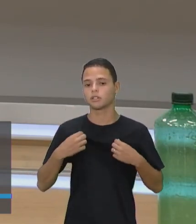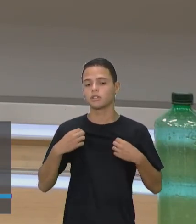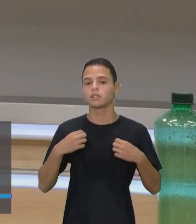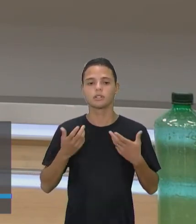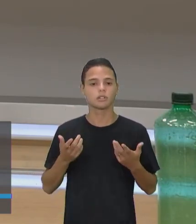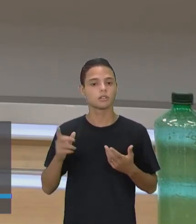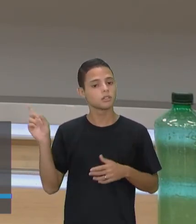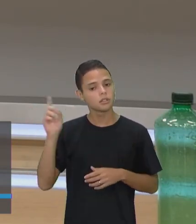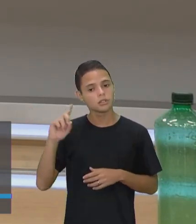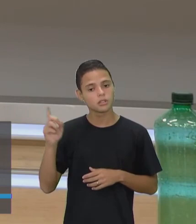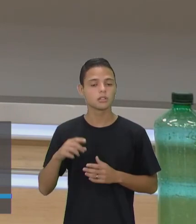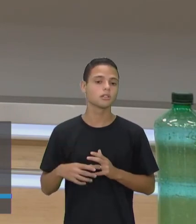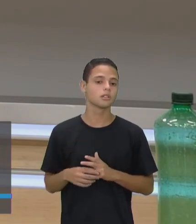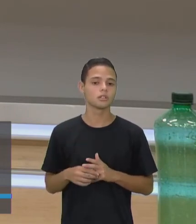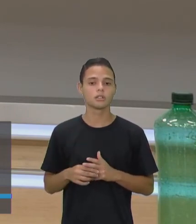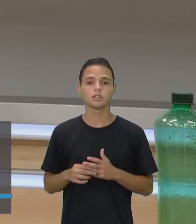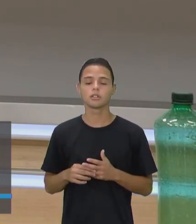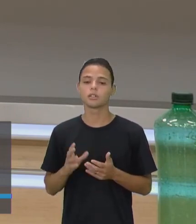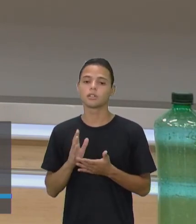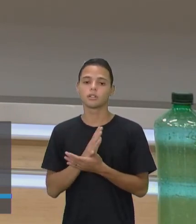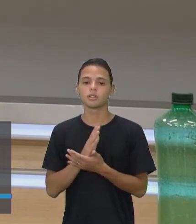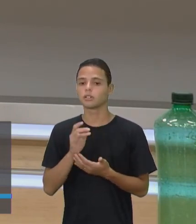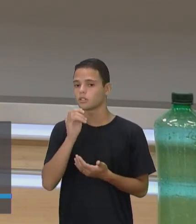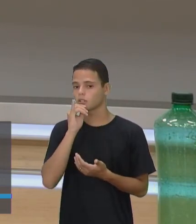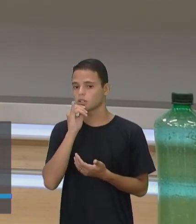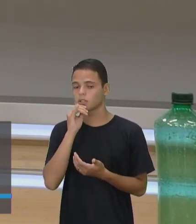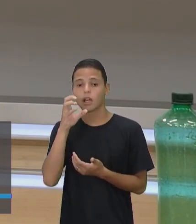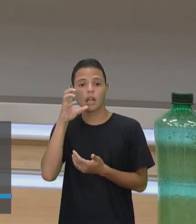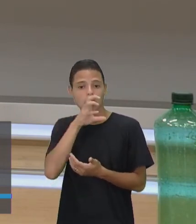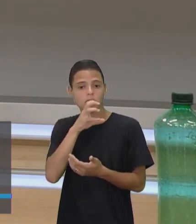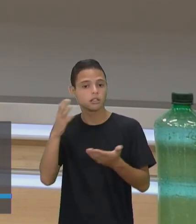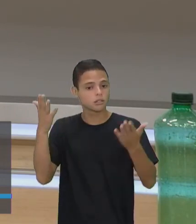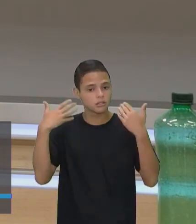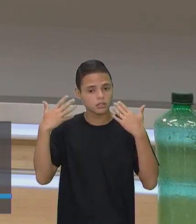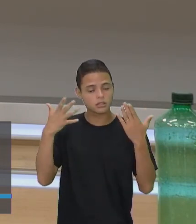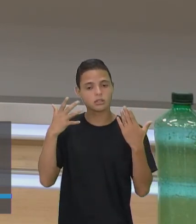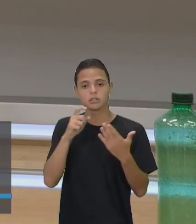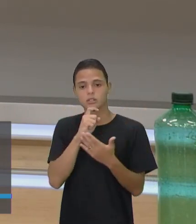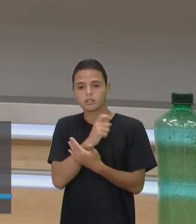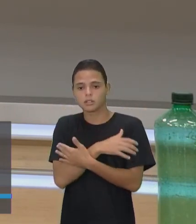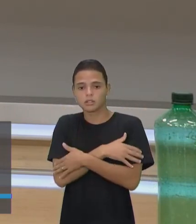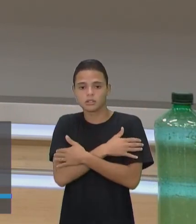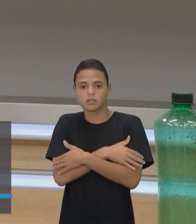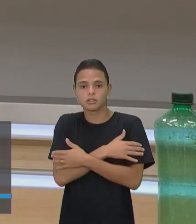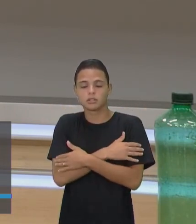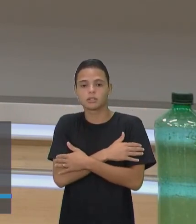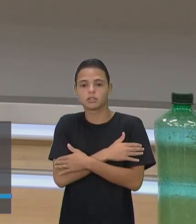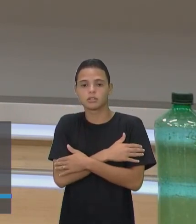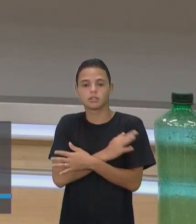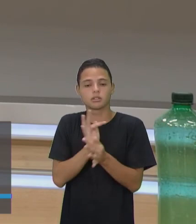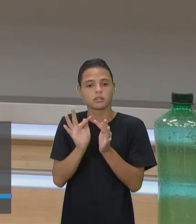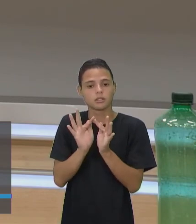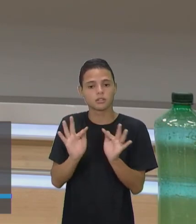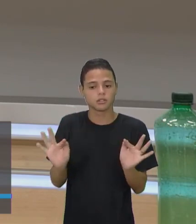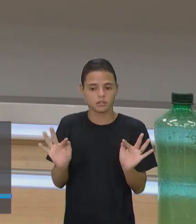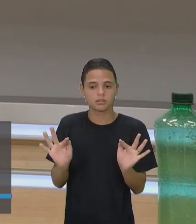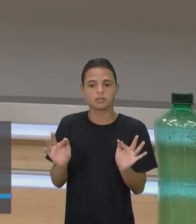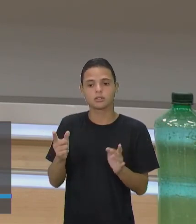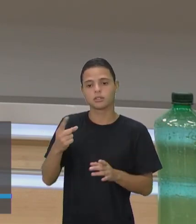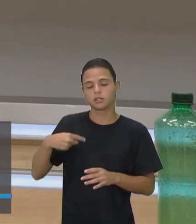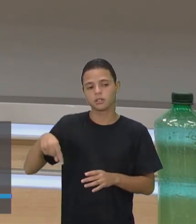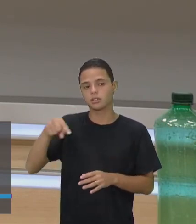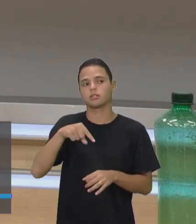gente sobreviver em condições tão inóspitas, por exemplo, seja de calor, seja de frio. E o fato tão simples já torna a